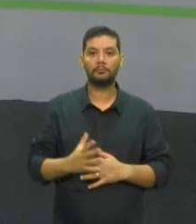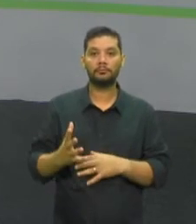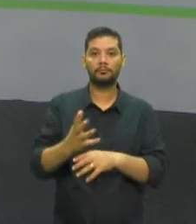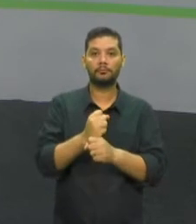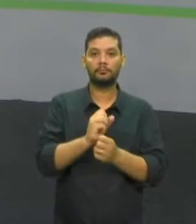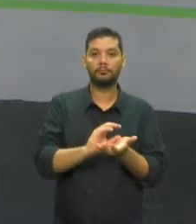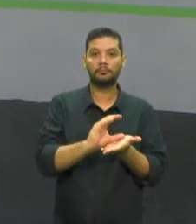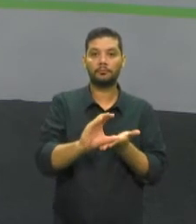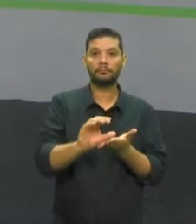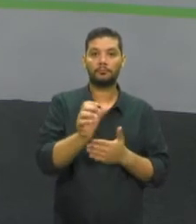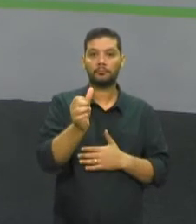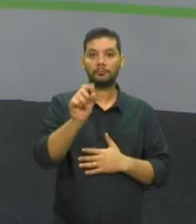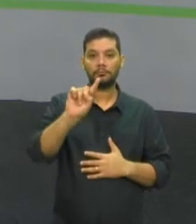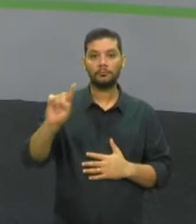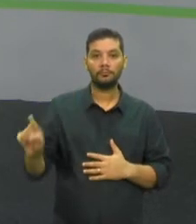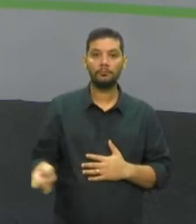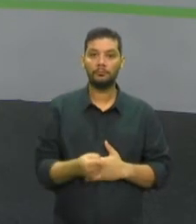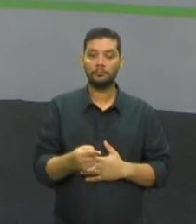de